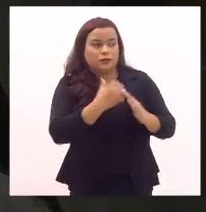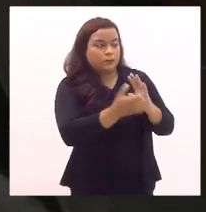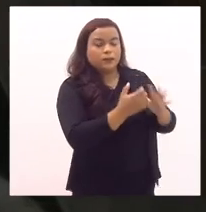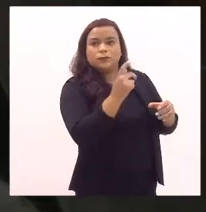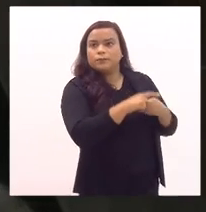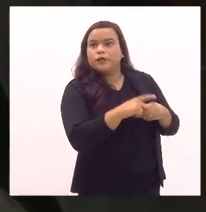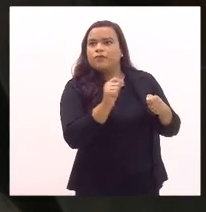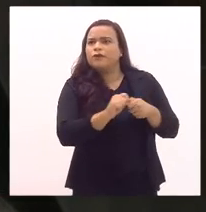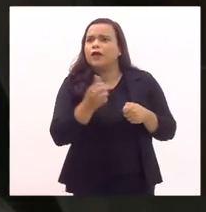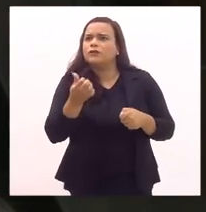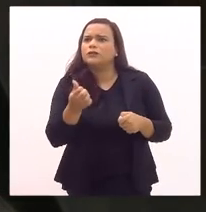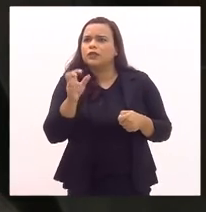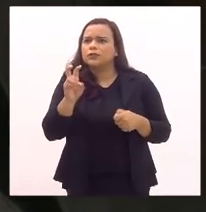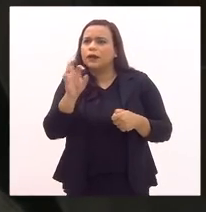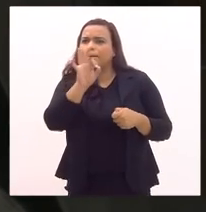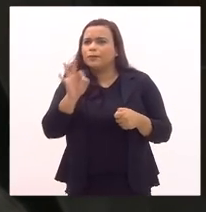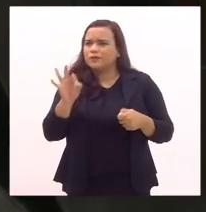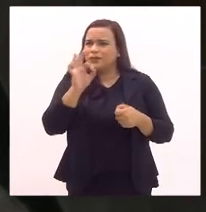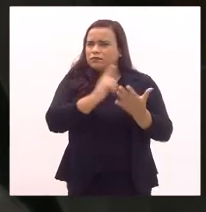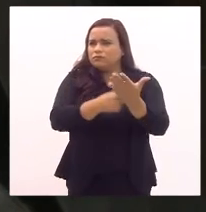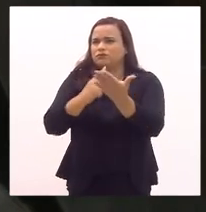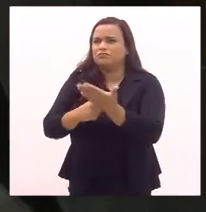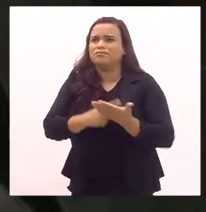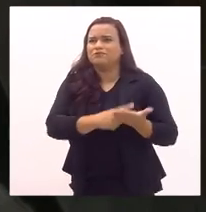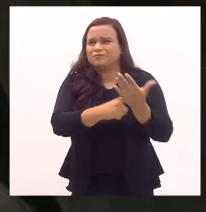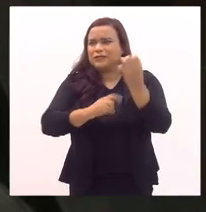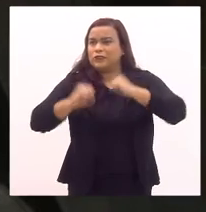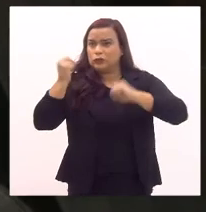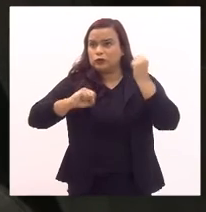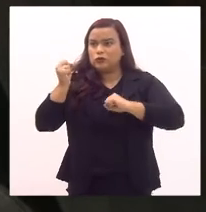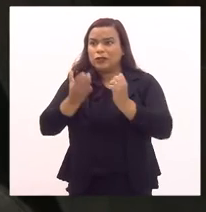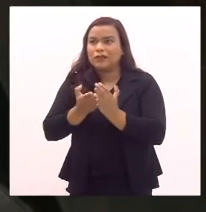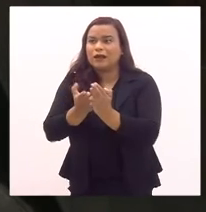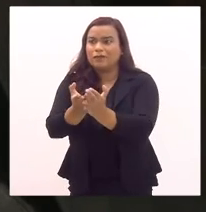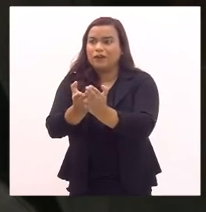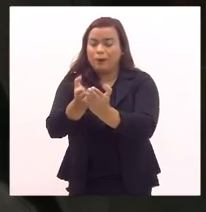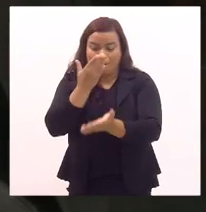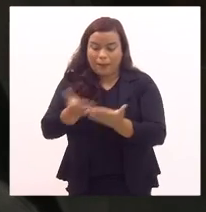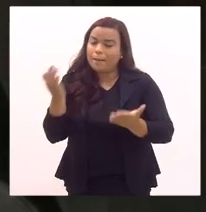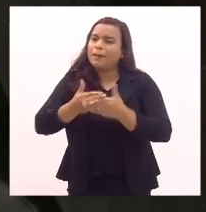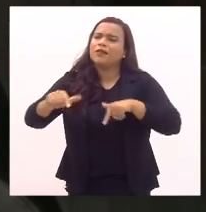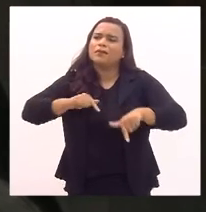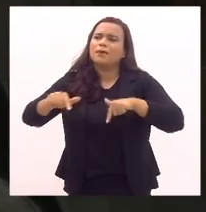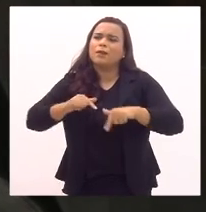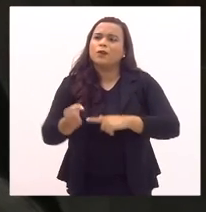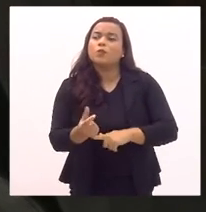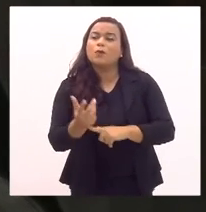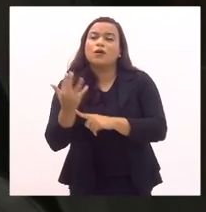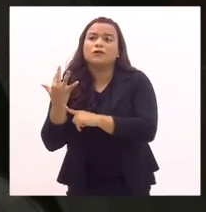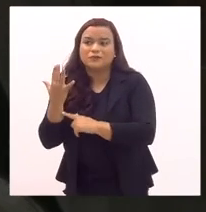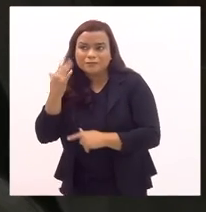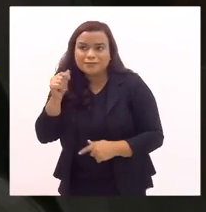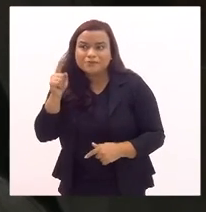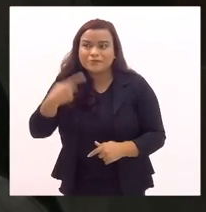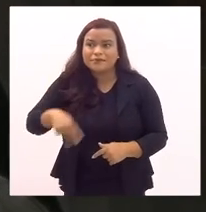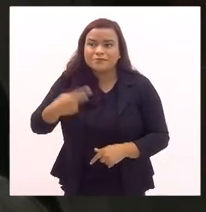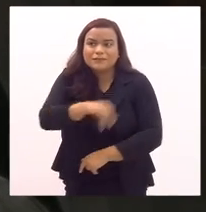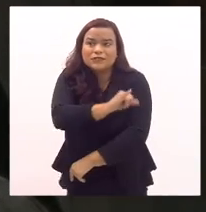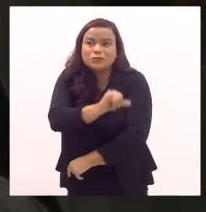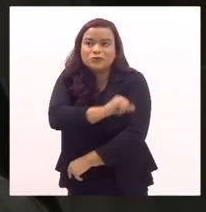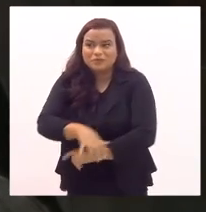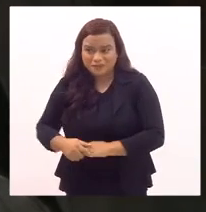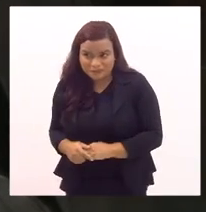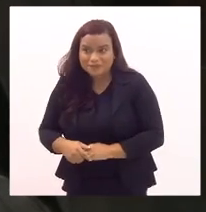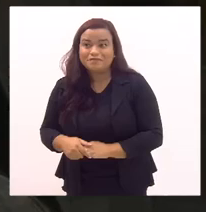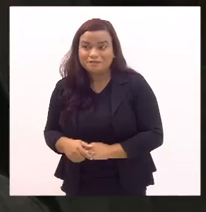cento das suas encomendas à indústria naval brasileira quantos empregos perdemos aqui no Rio de Janeiro por exemplo berço da indústria naval brasileira que